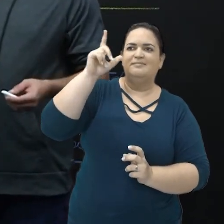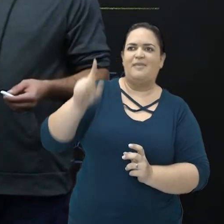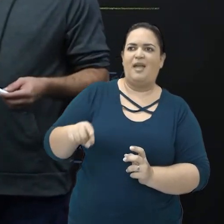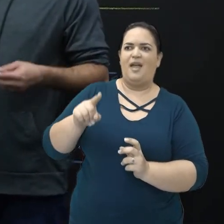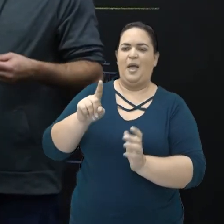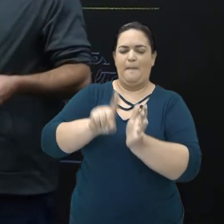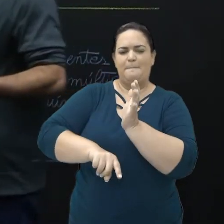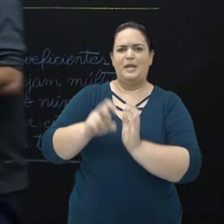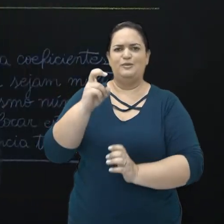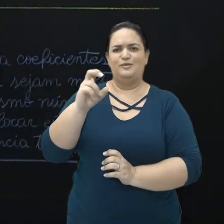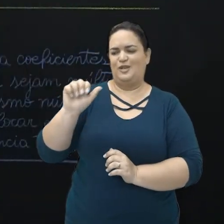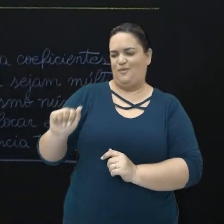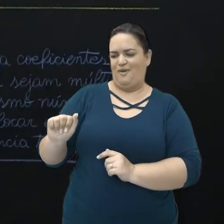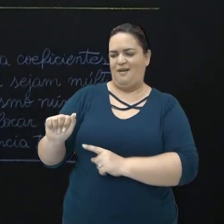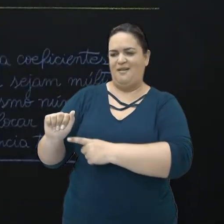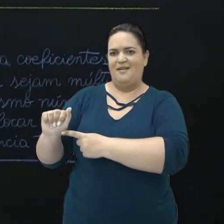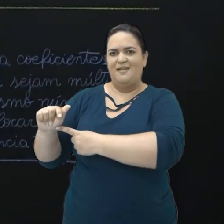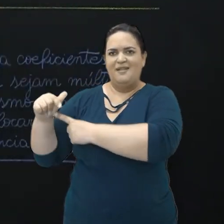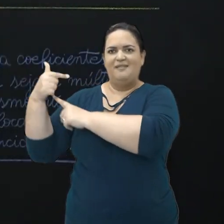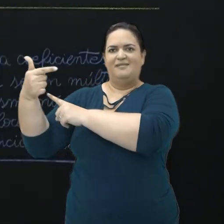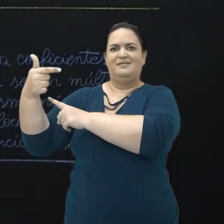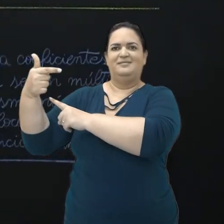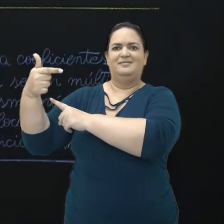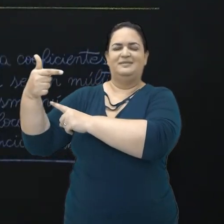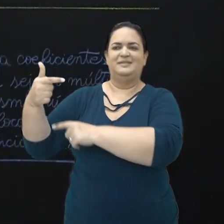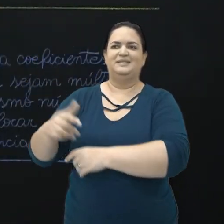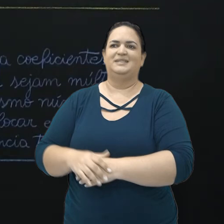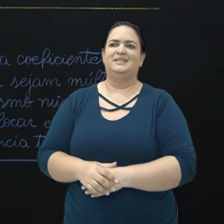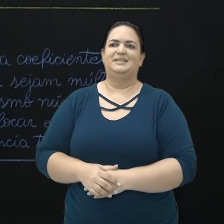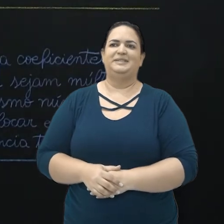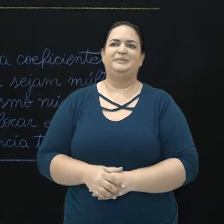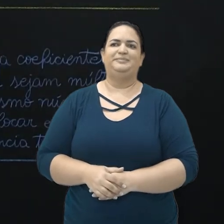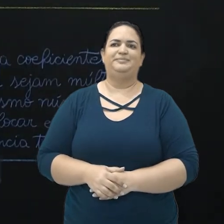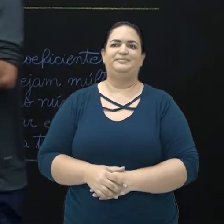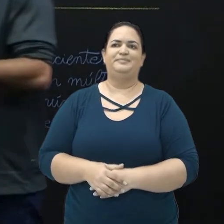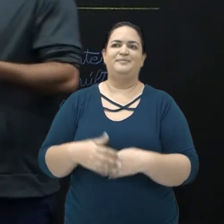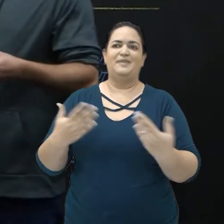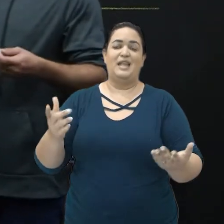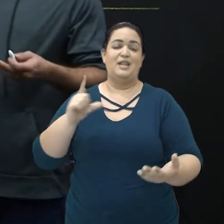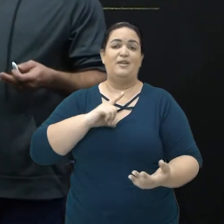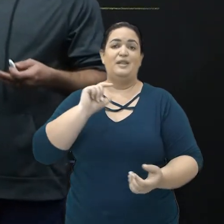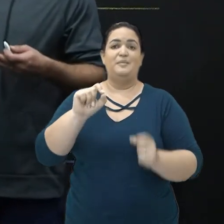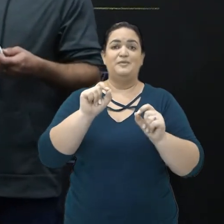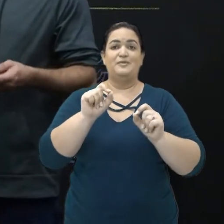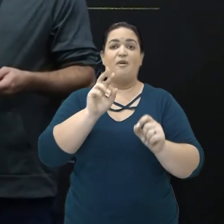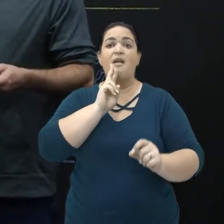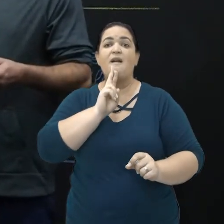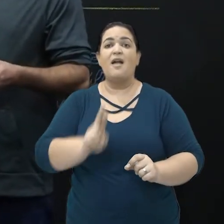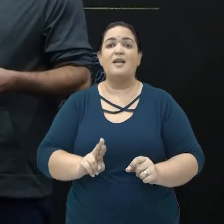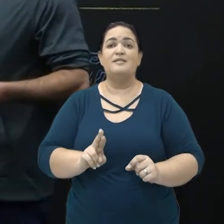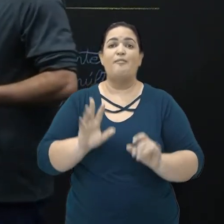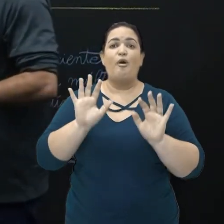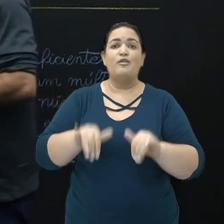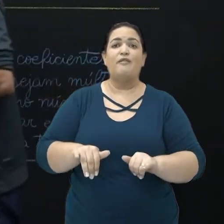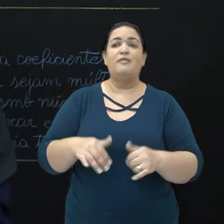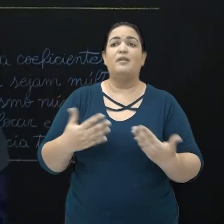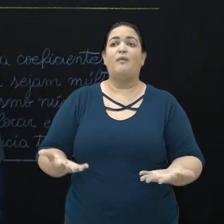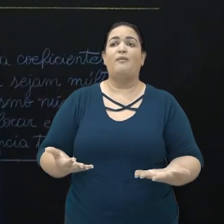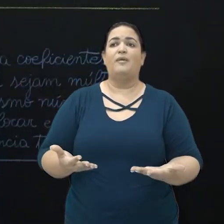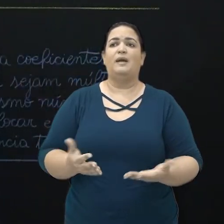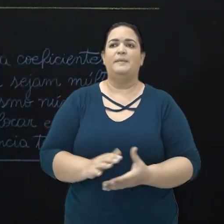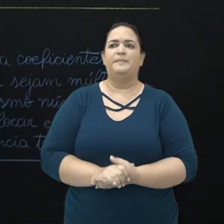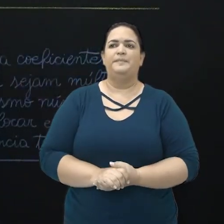ao quadrado. Automaticamente, então, nós temos aqui, como resultado da fatoração dessa